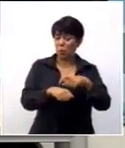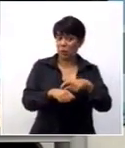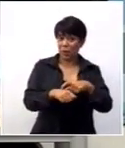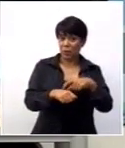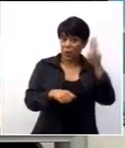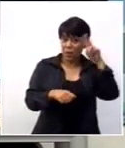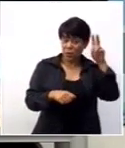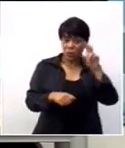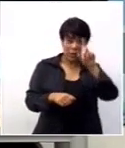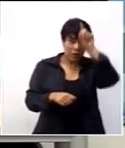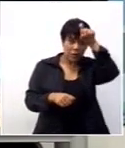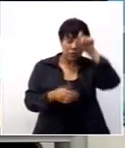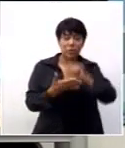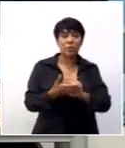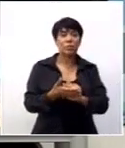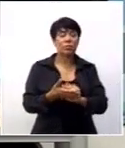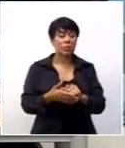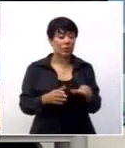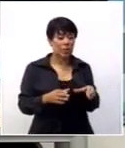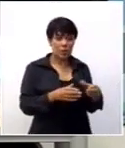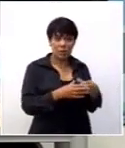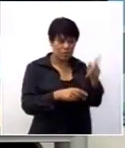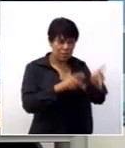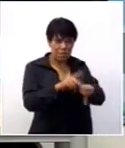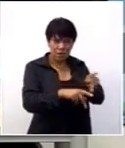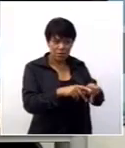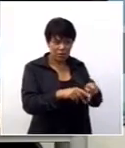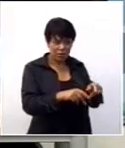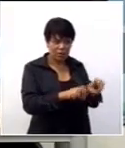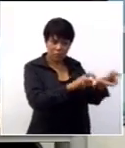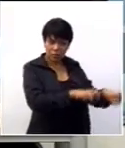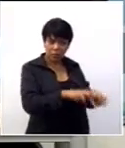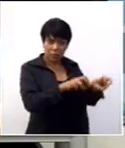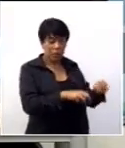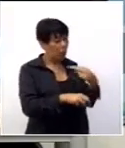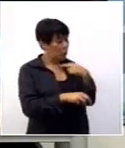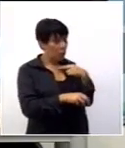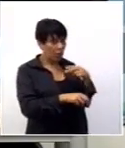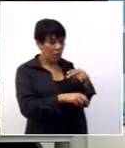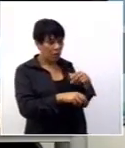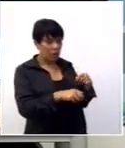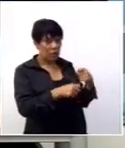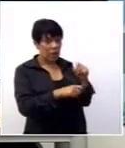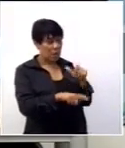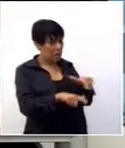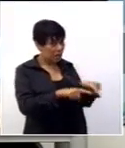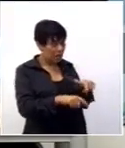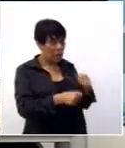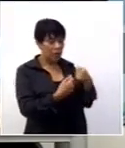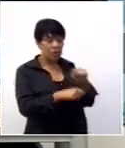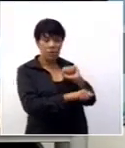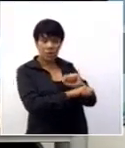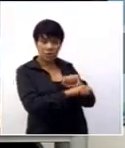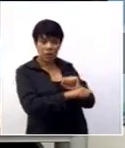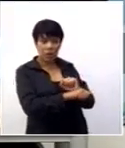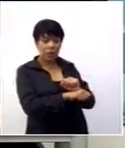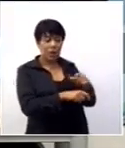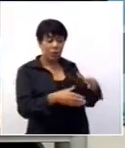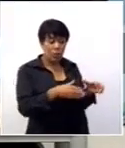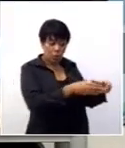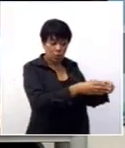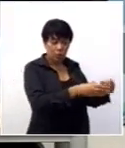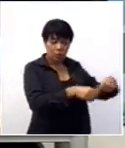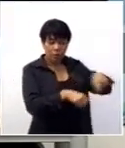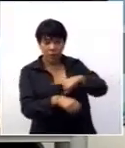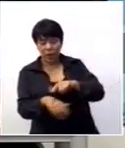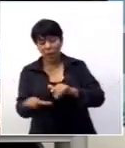exemplo, quando os camponeses não podem trabalhar na lavoura, né, quando eles estão esperando ali, eles vão ajudar nessas